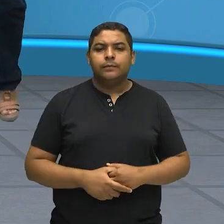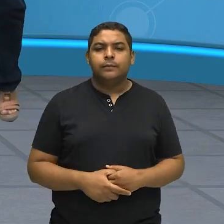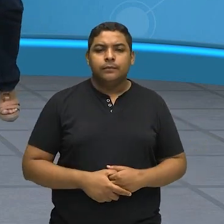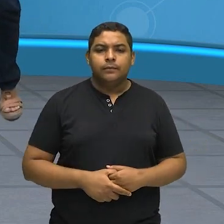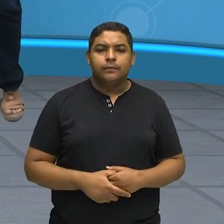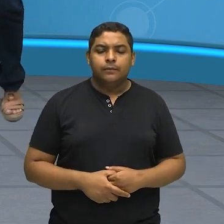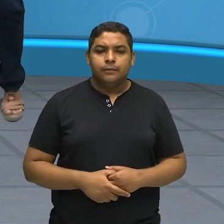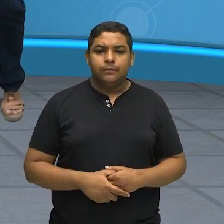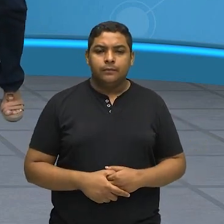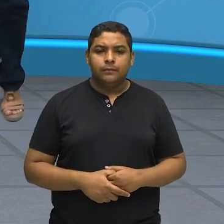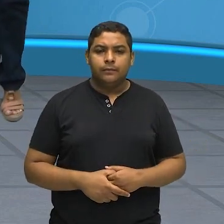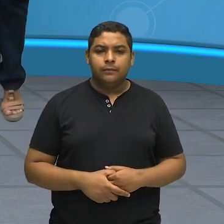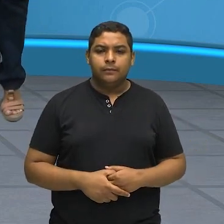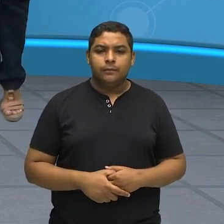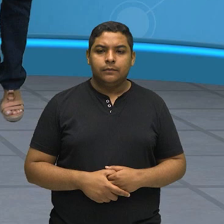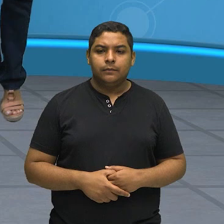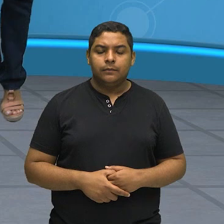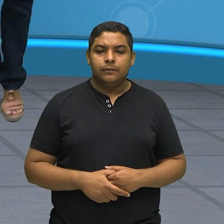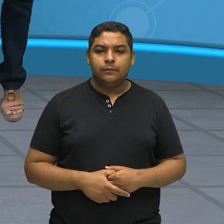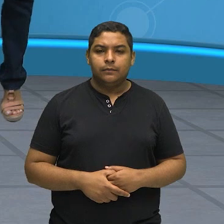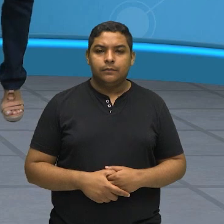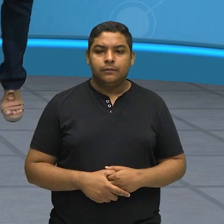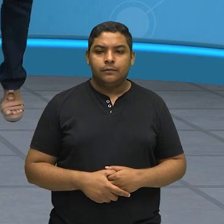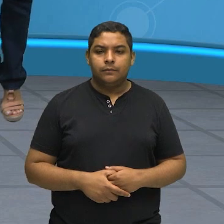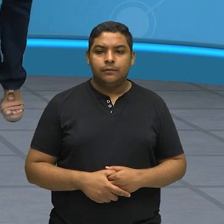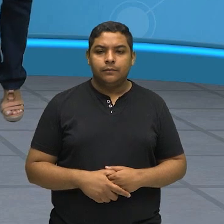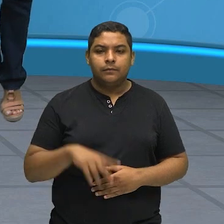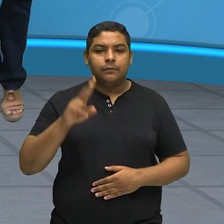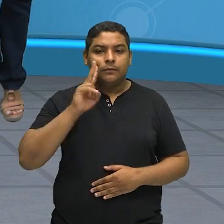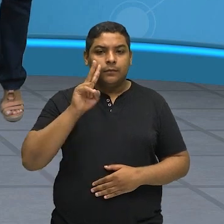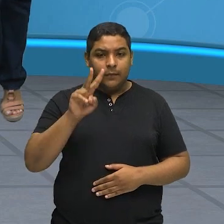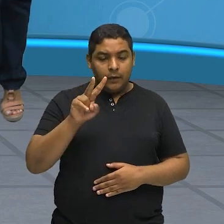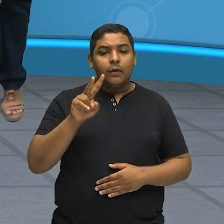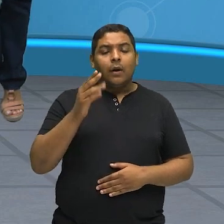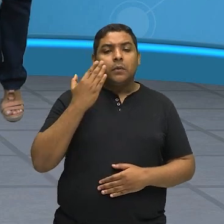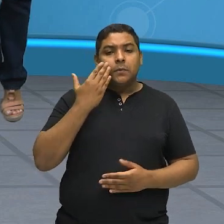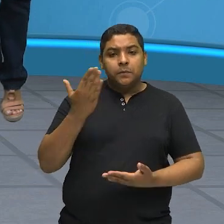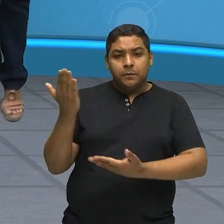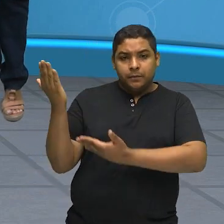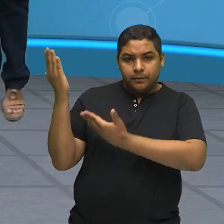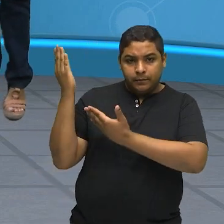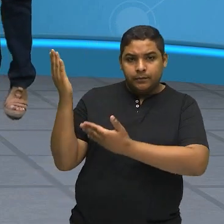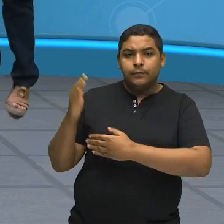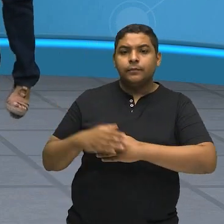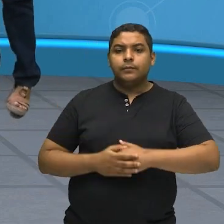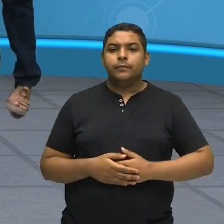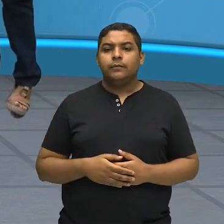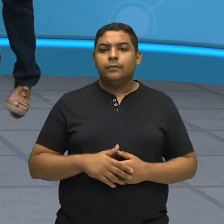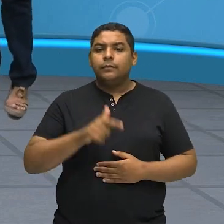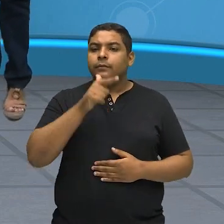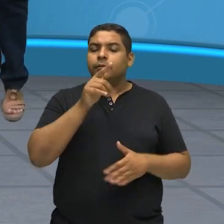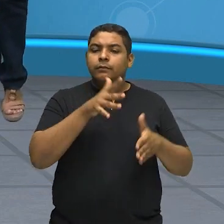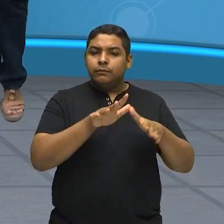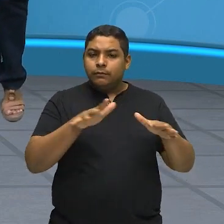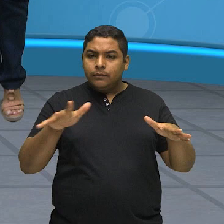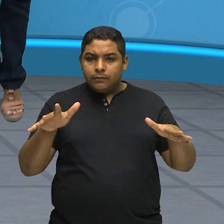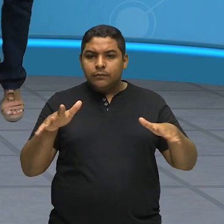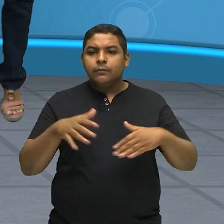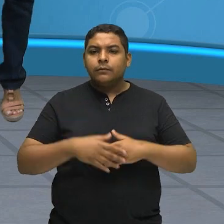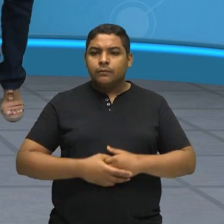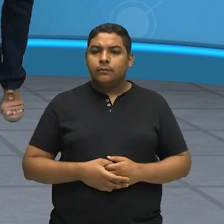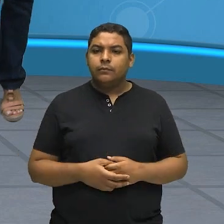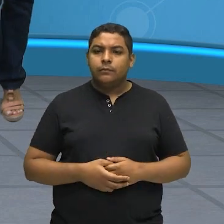A linha, nós vimos então a linha quanto à forma, certo? Que foi a ondulada, a quebrada, é